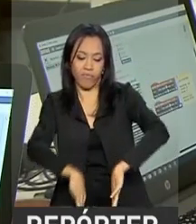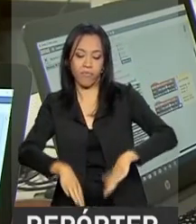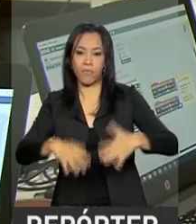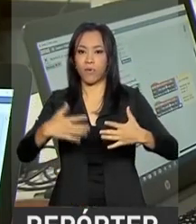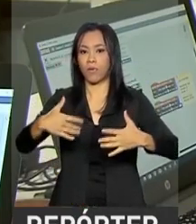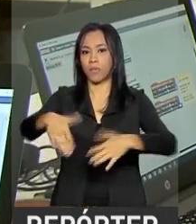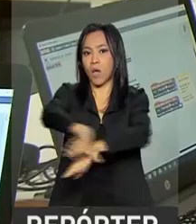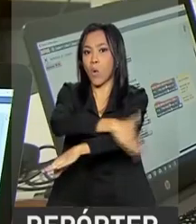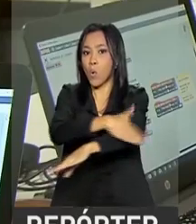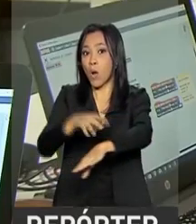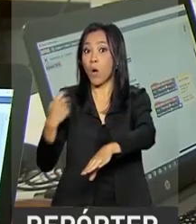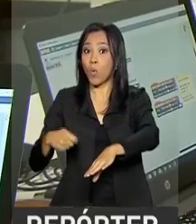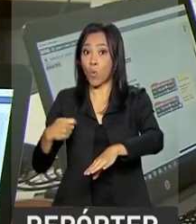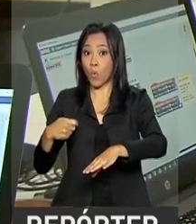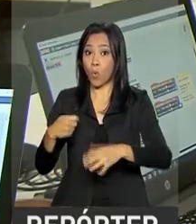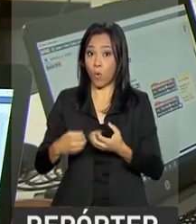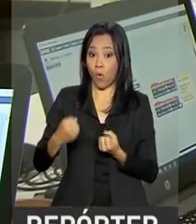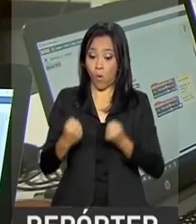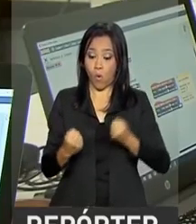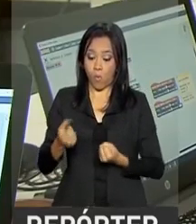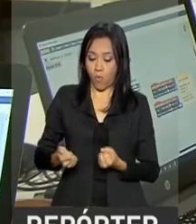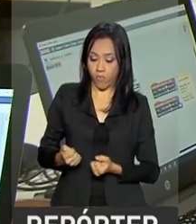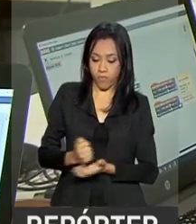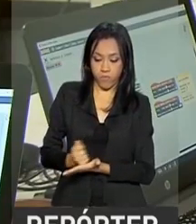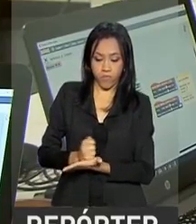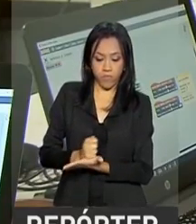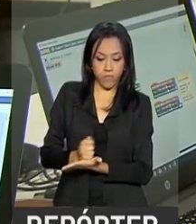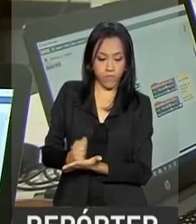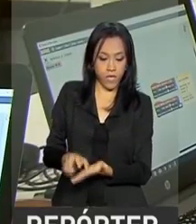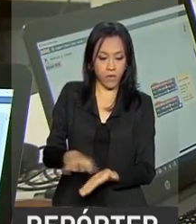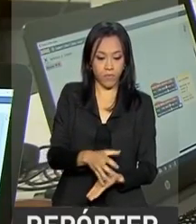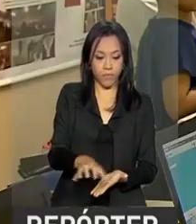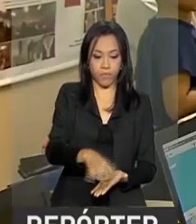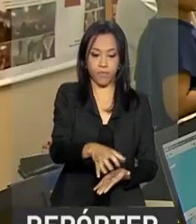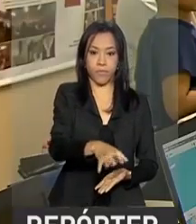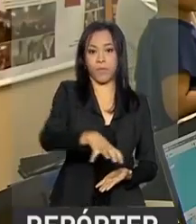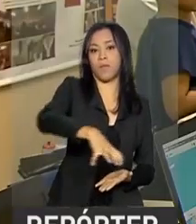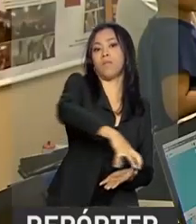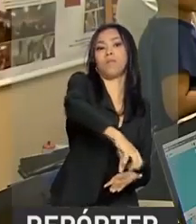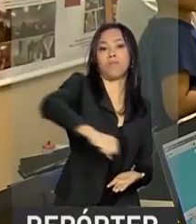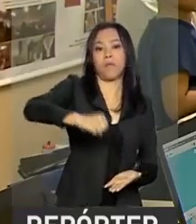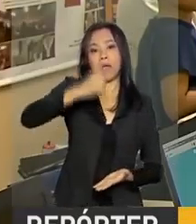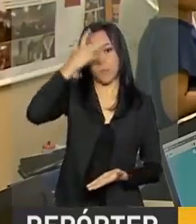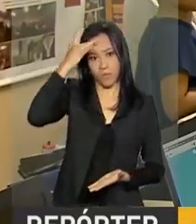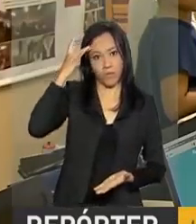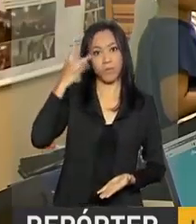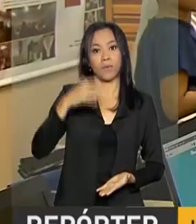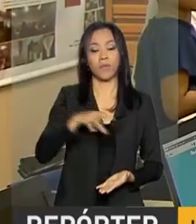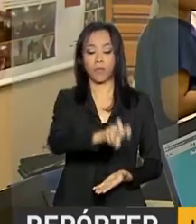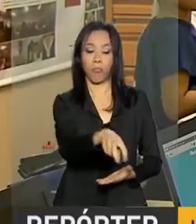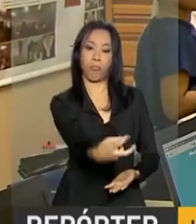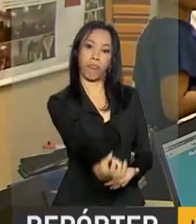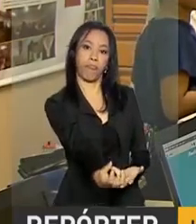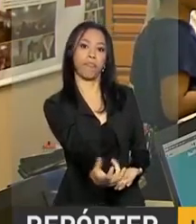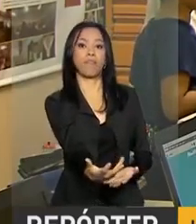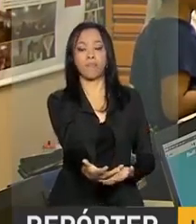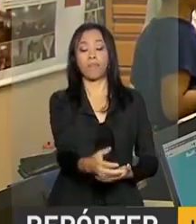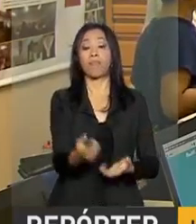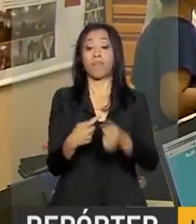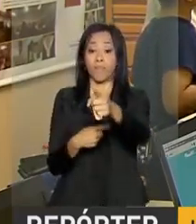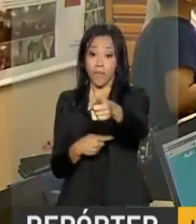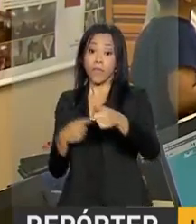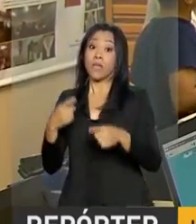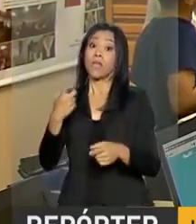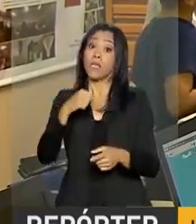ruas tocou bateria que passar por diversos obstáculos e no final resgatar a vítima e o governo federal está investindo para ampliar o